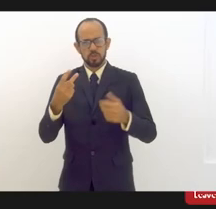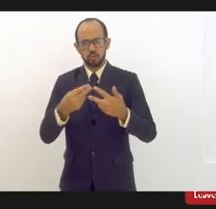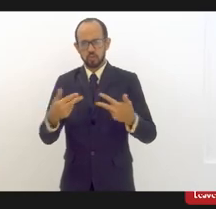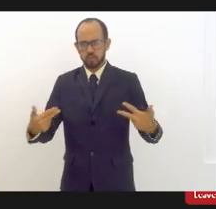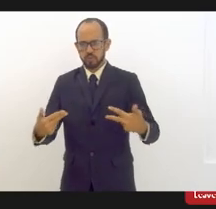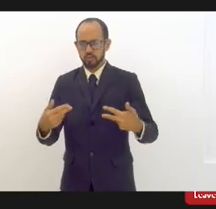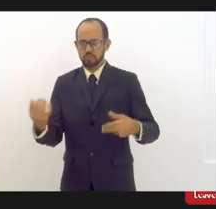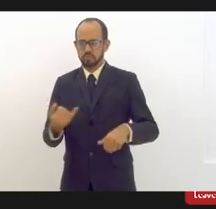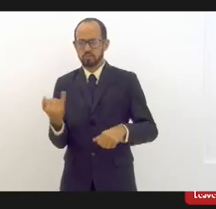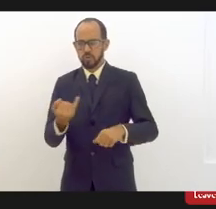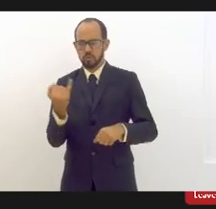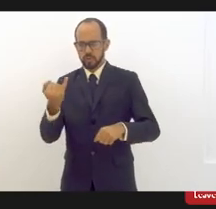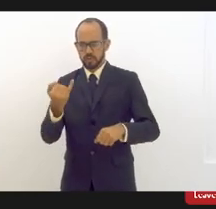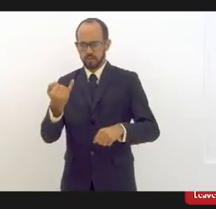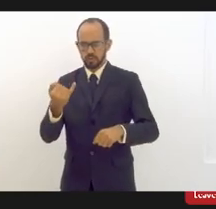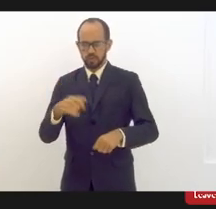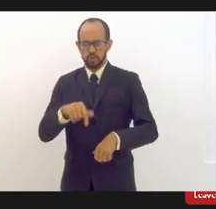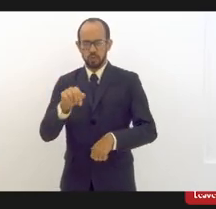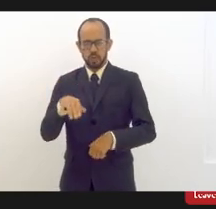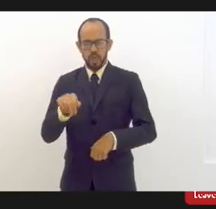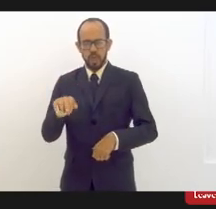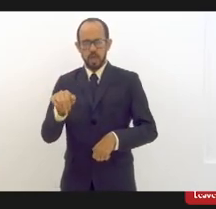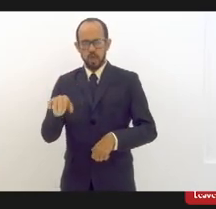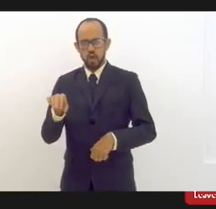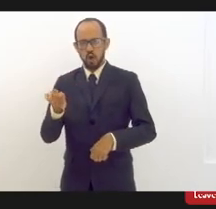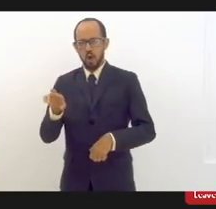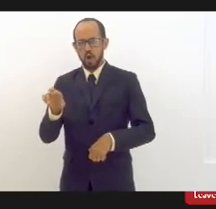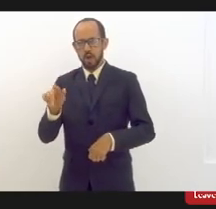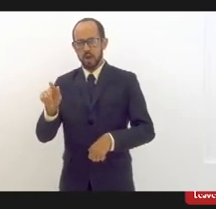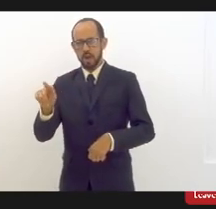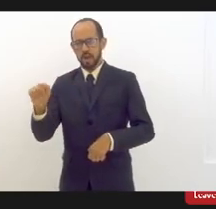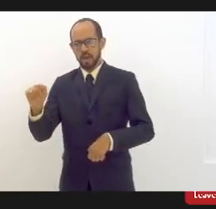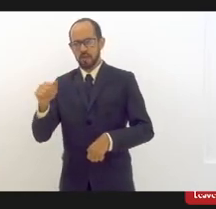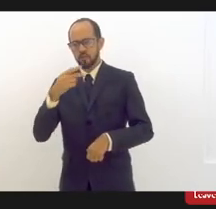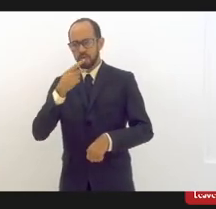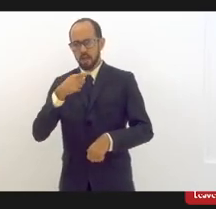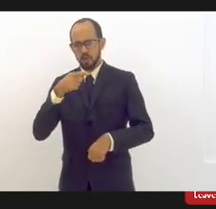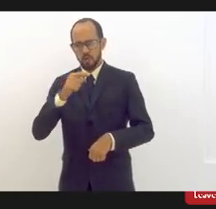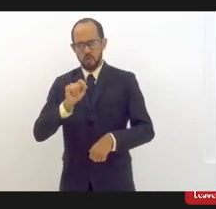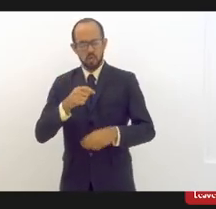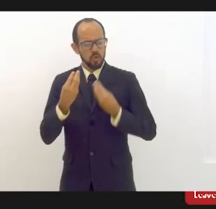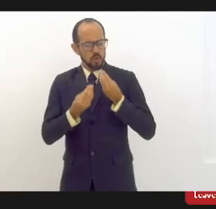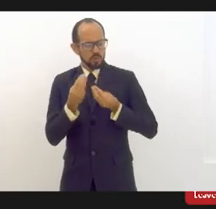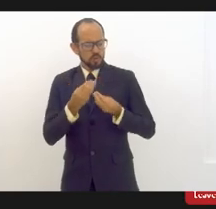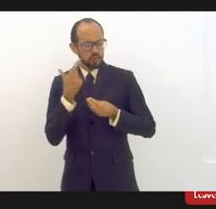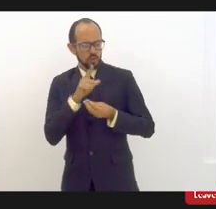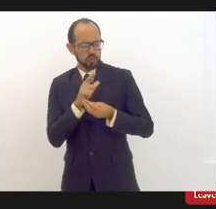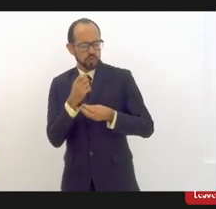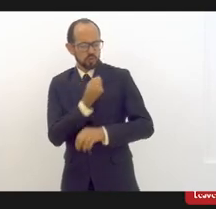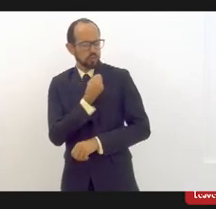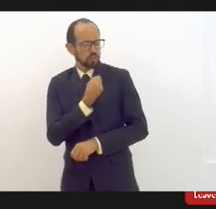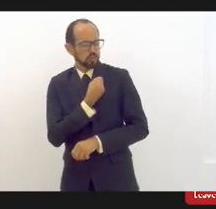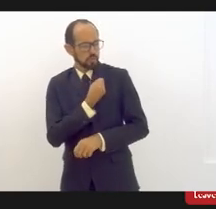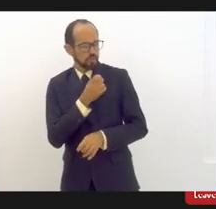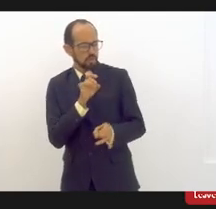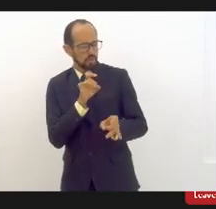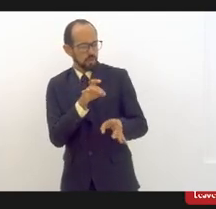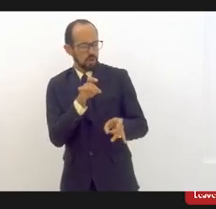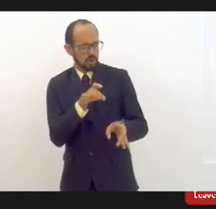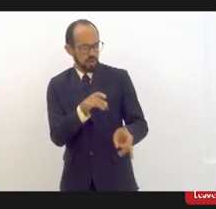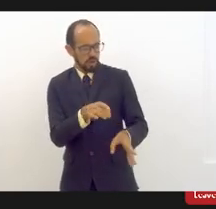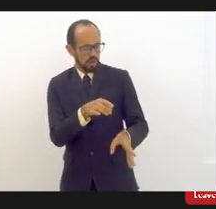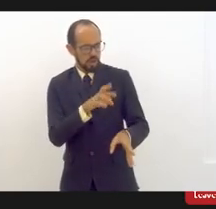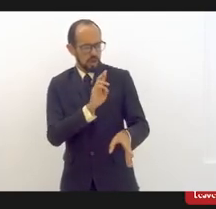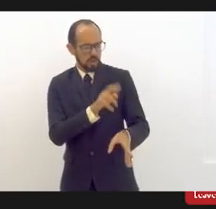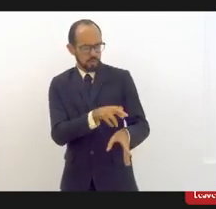importante. A Duda Quiroga já tinha trazido, né? Como é que chegamos a esses números de evasão, de reprovação,